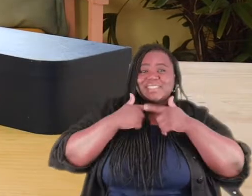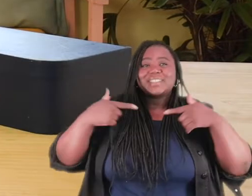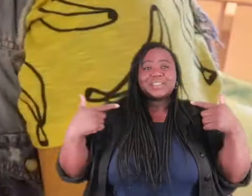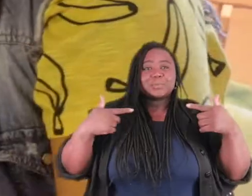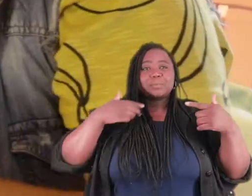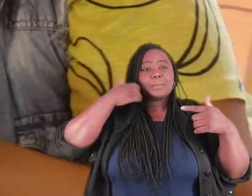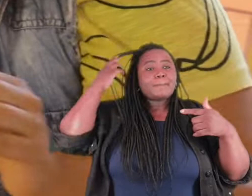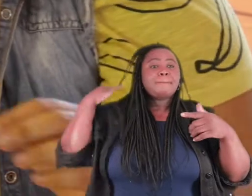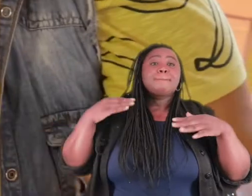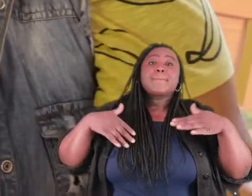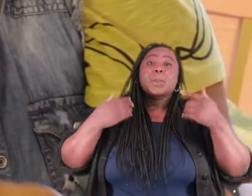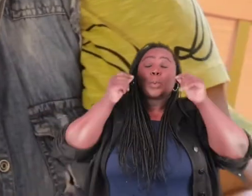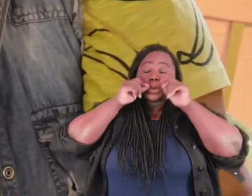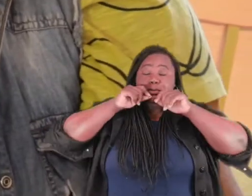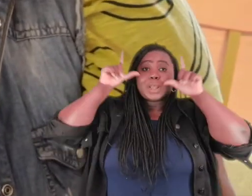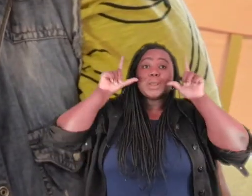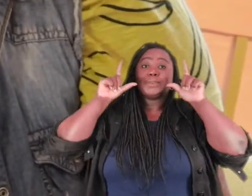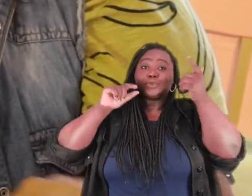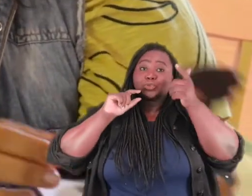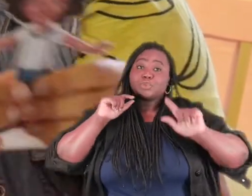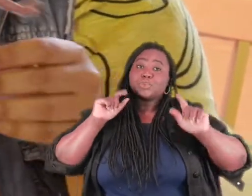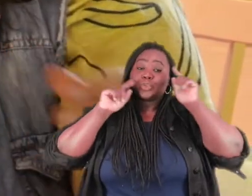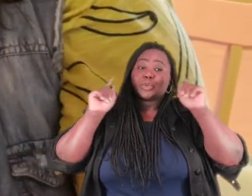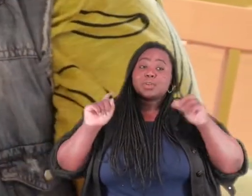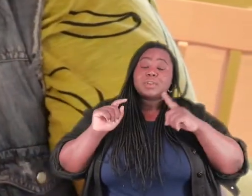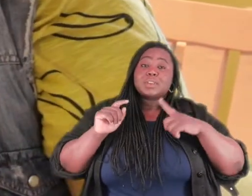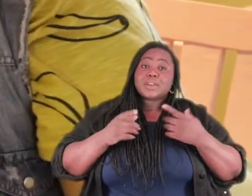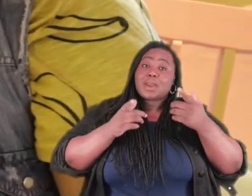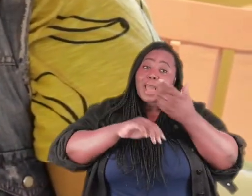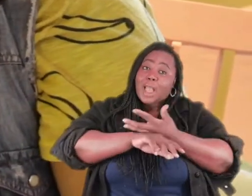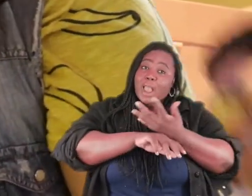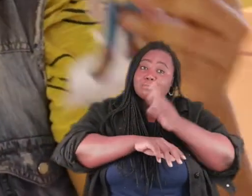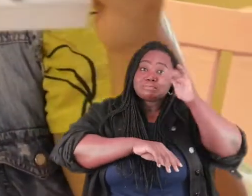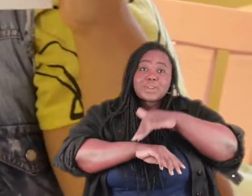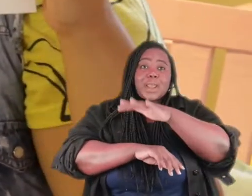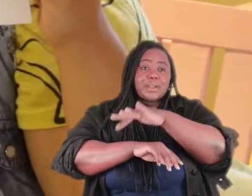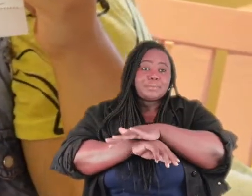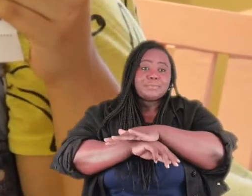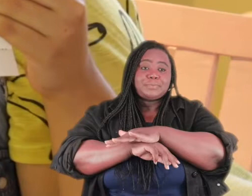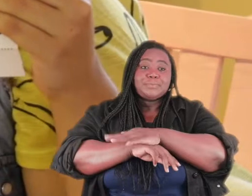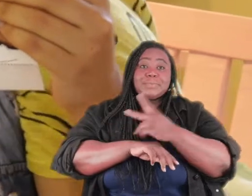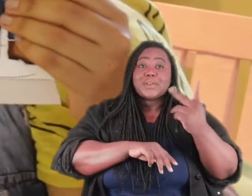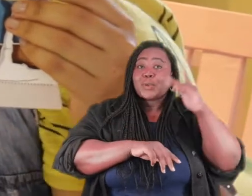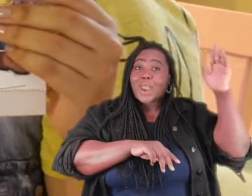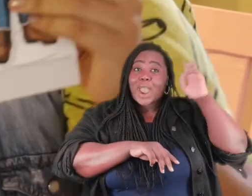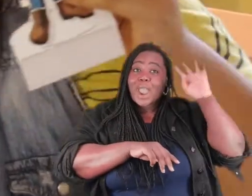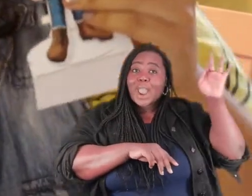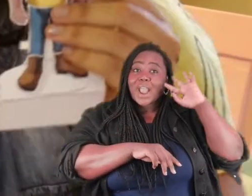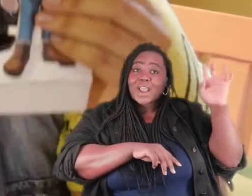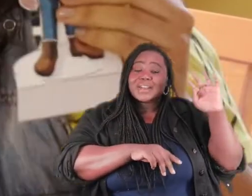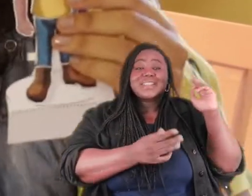sorrindo. Ao abrir de novo os olhos, estavam de volta à serra. Sua